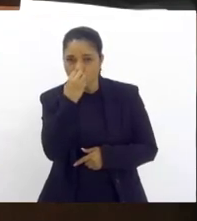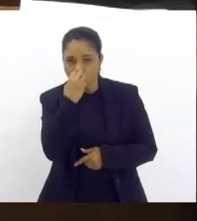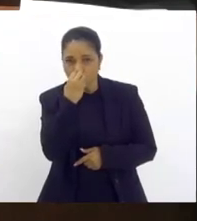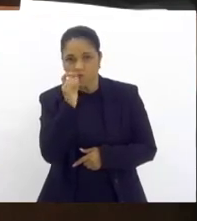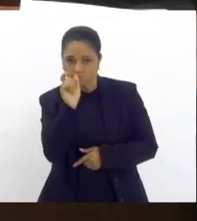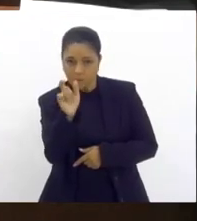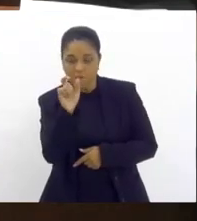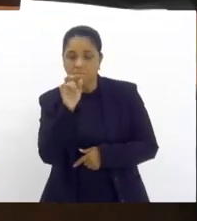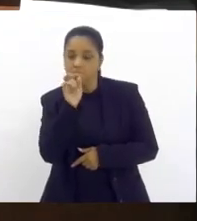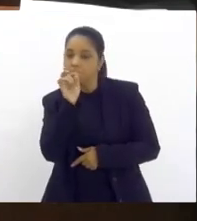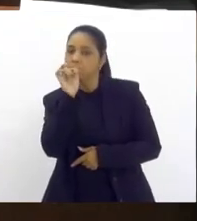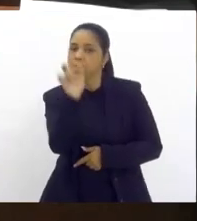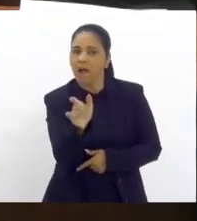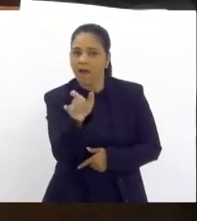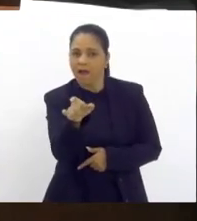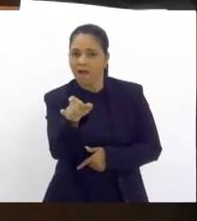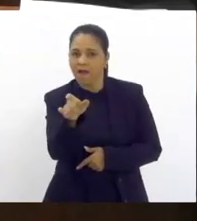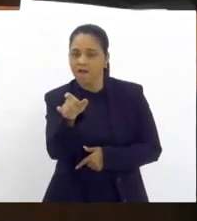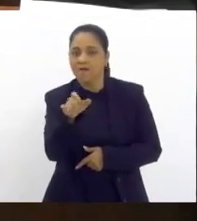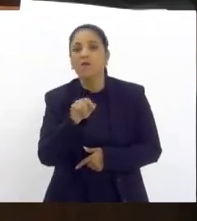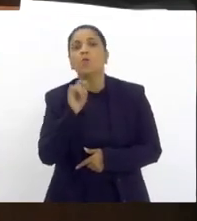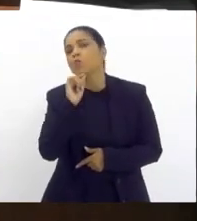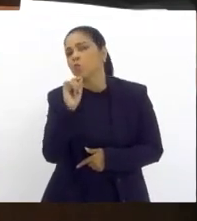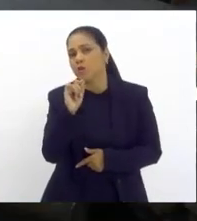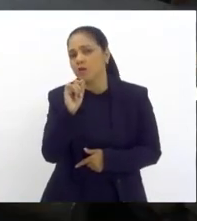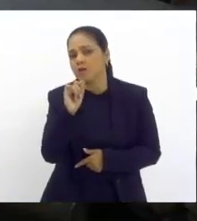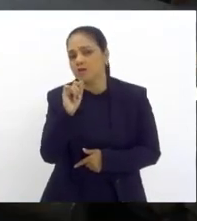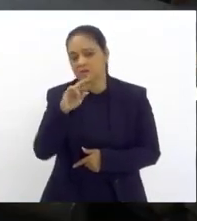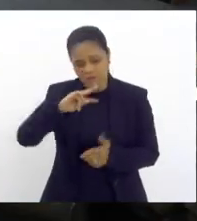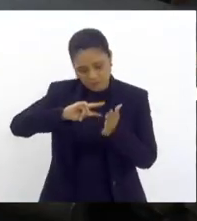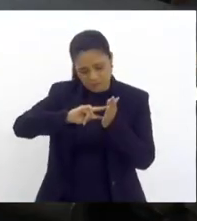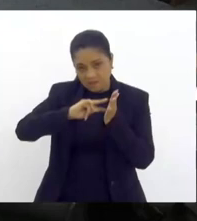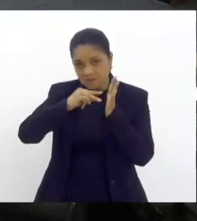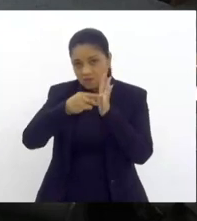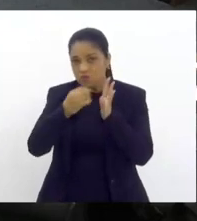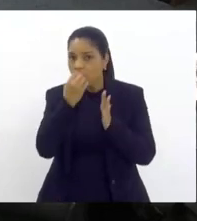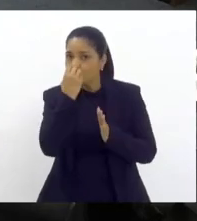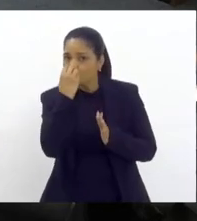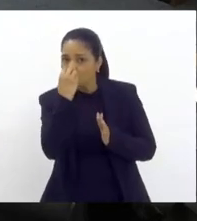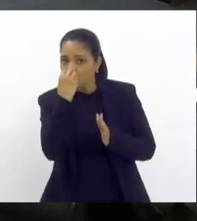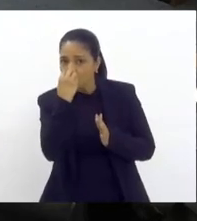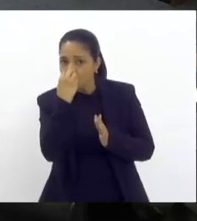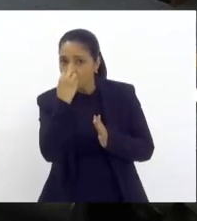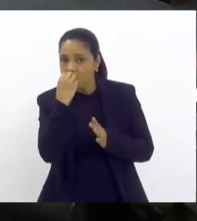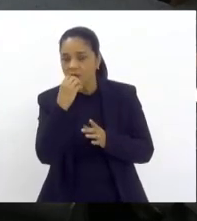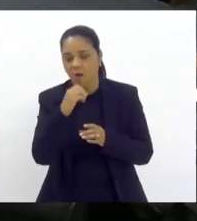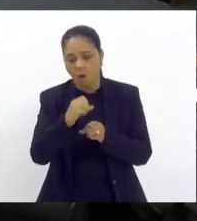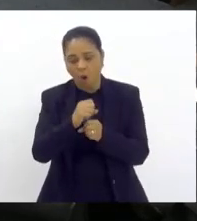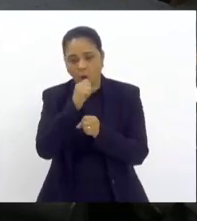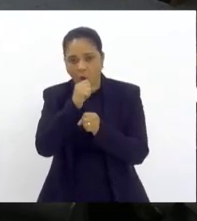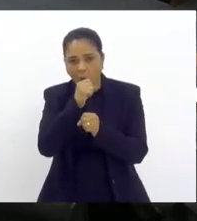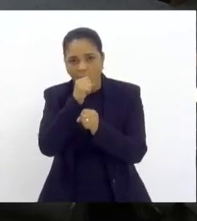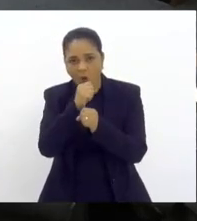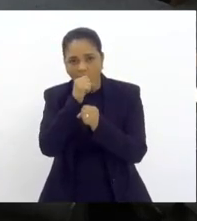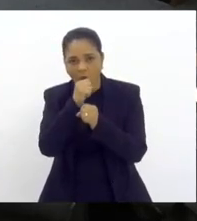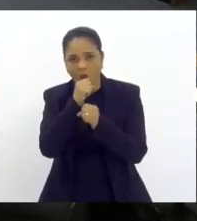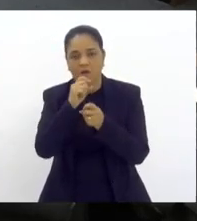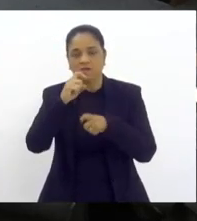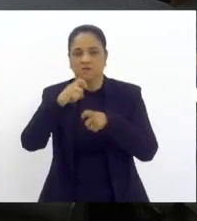chupetinha, nós estamos falando de sexo oral, pô. Estamos falando de sexo oral. E um dirigente do PT,